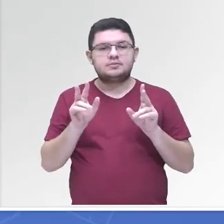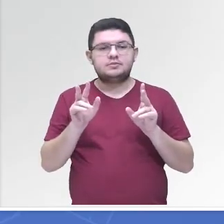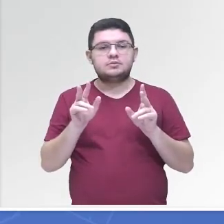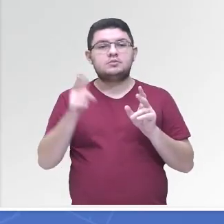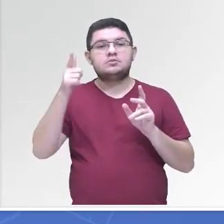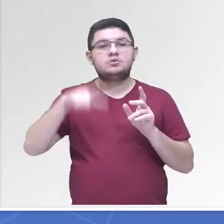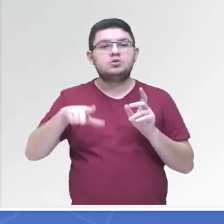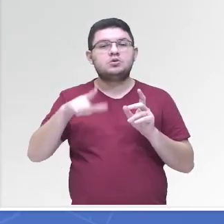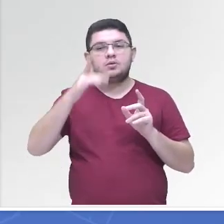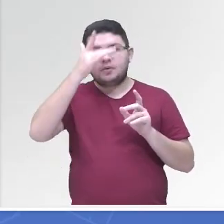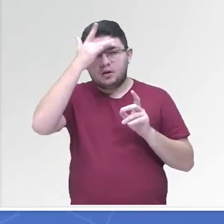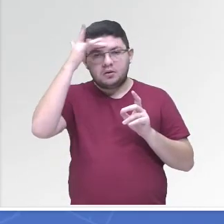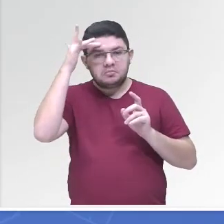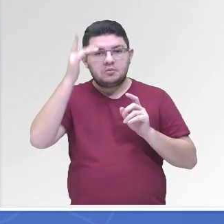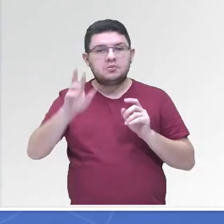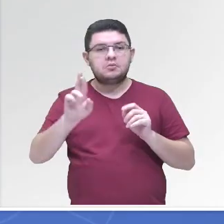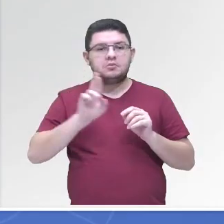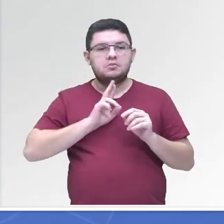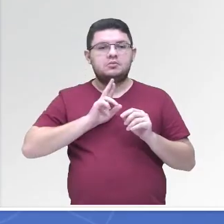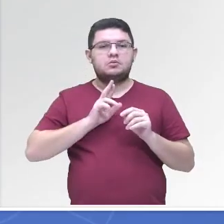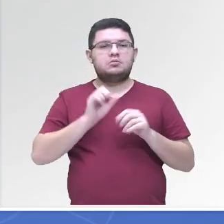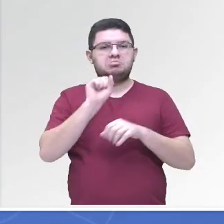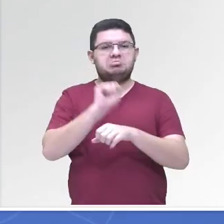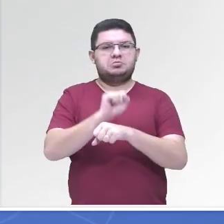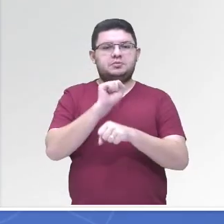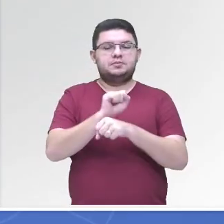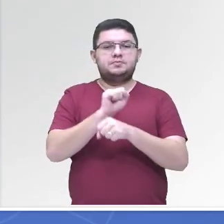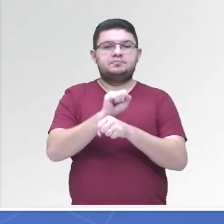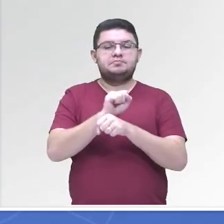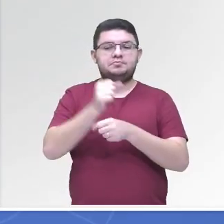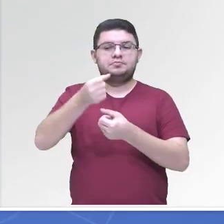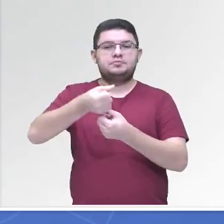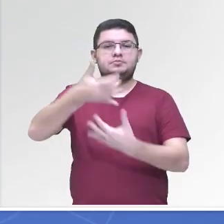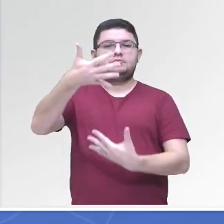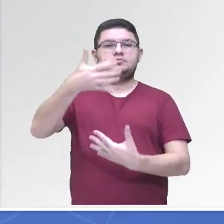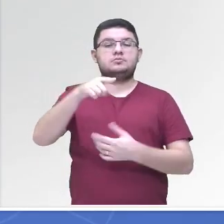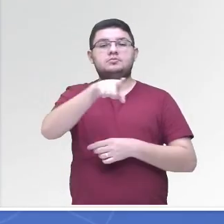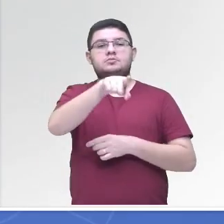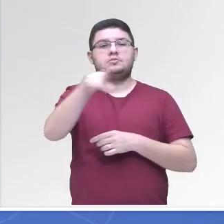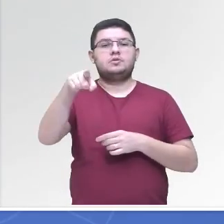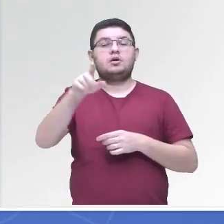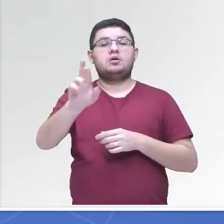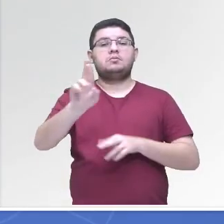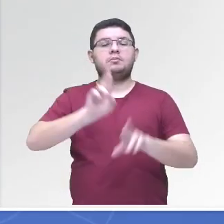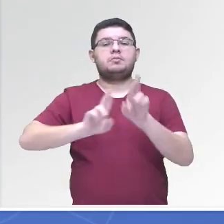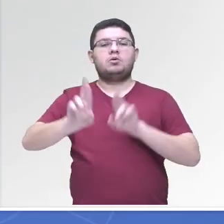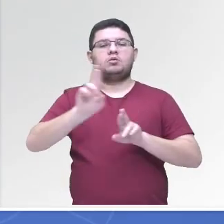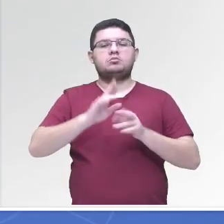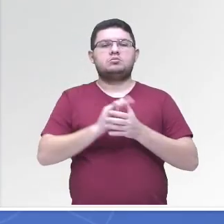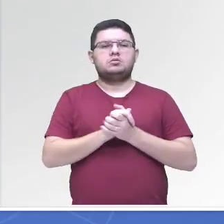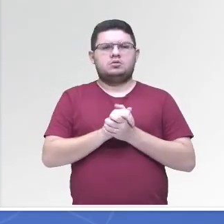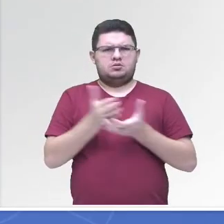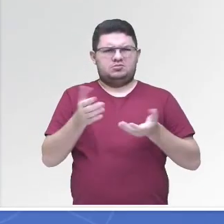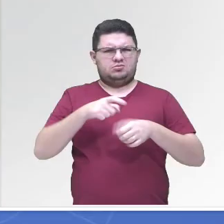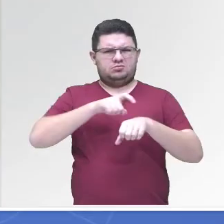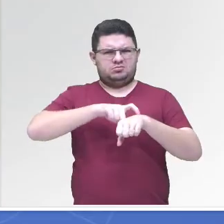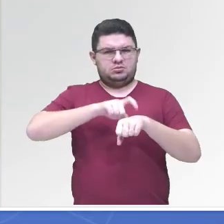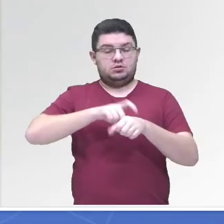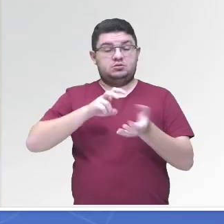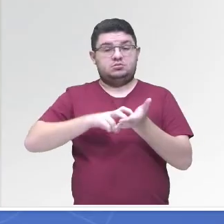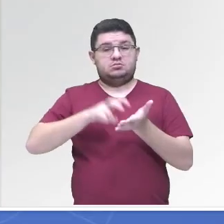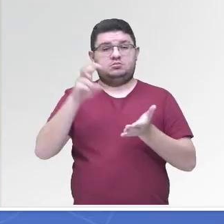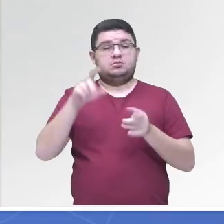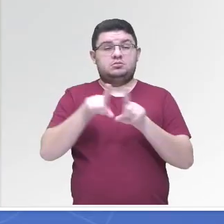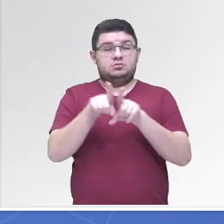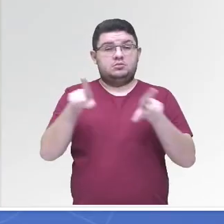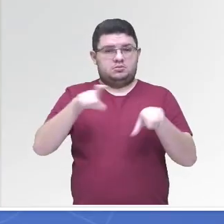Alguém mais respondendo? Bora, gente, estou esperando vocês responderem aí no chat. Eu sei que tá cedo, né? Mas esse é o horário